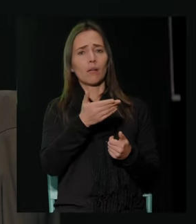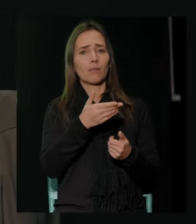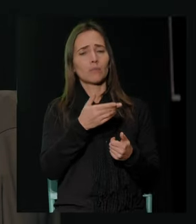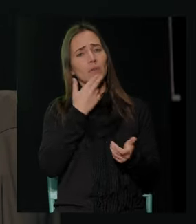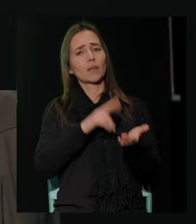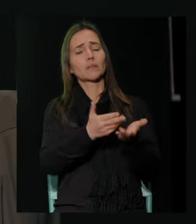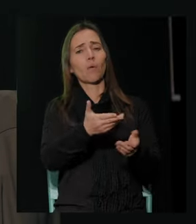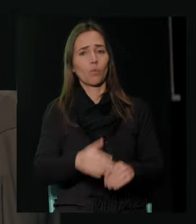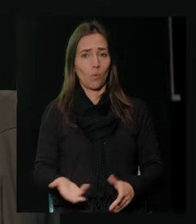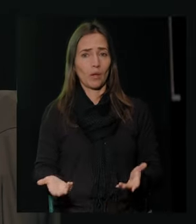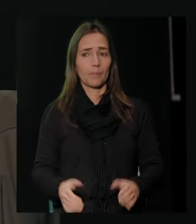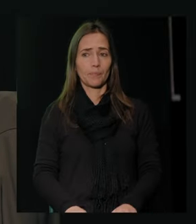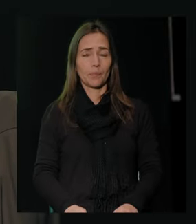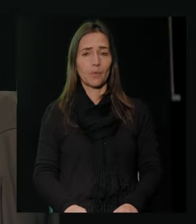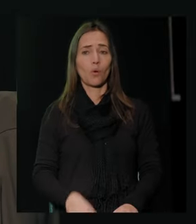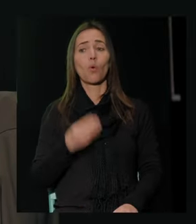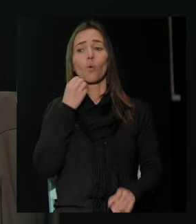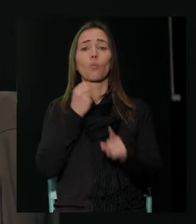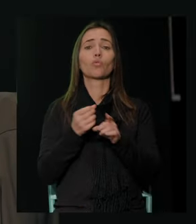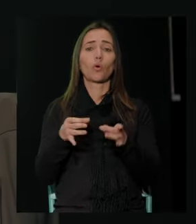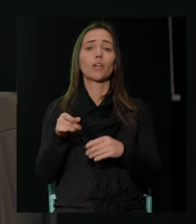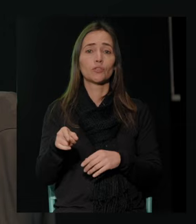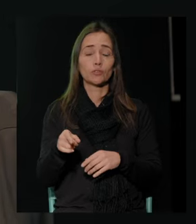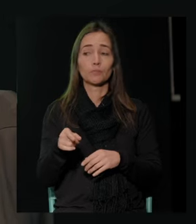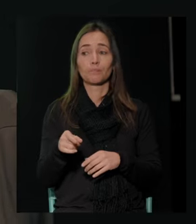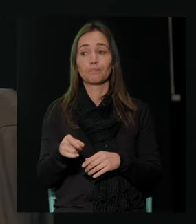até tem razão, não é? Como é que se combate isso?